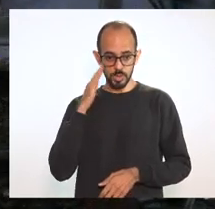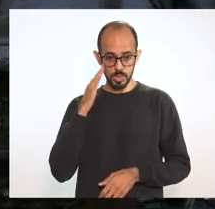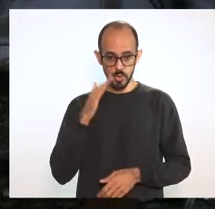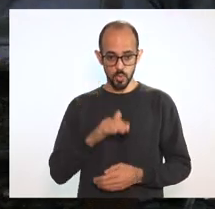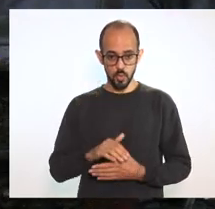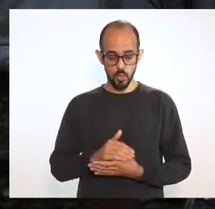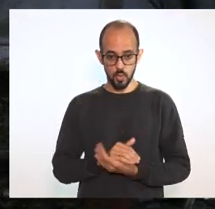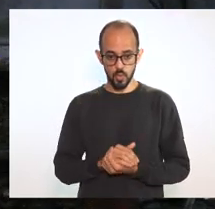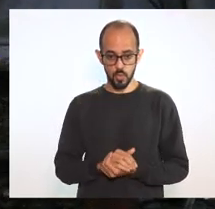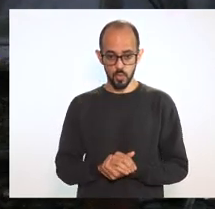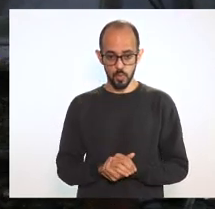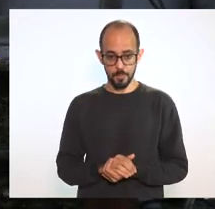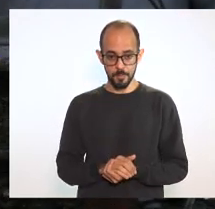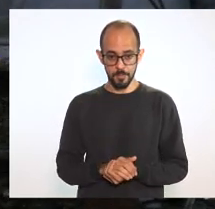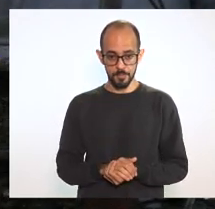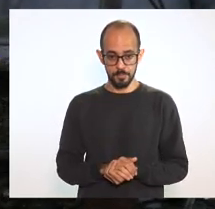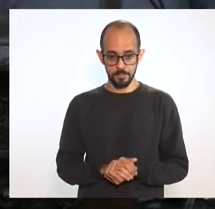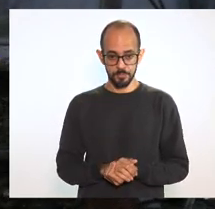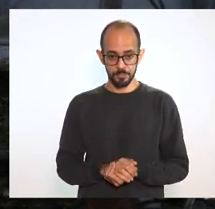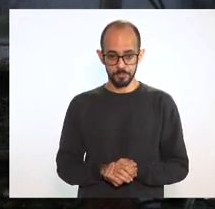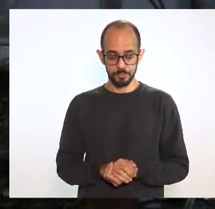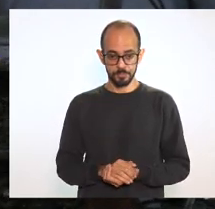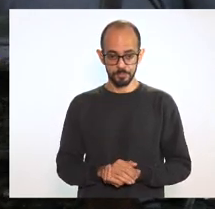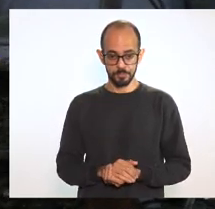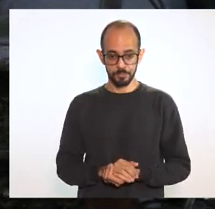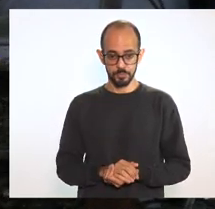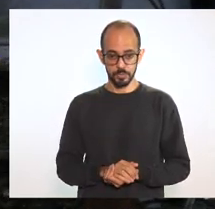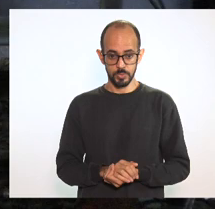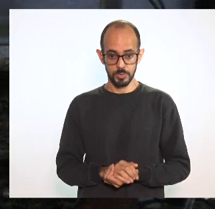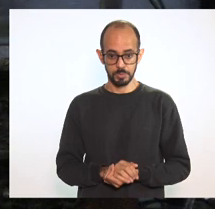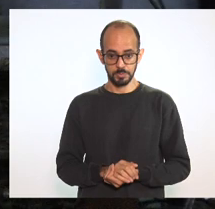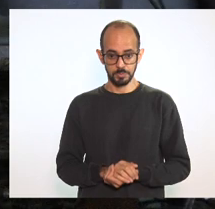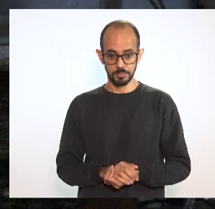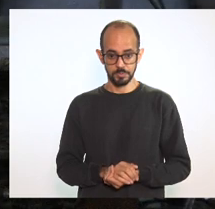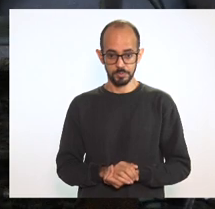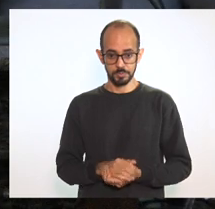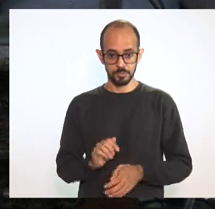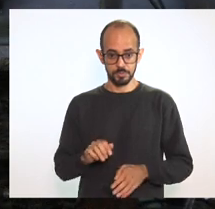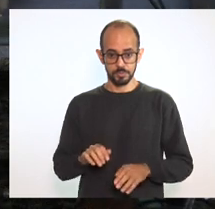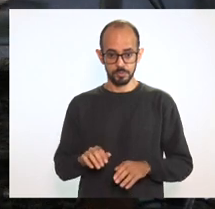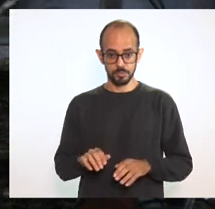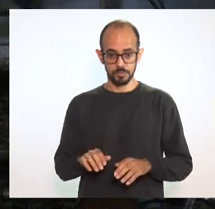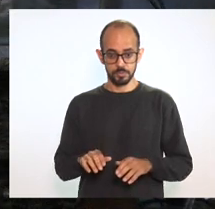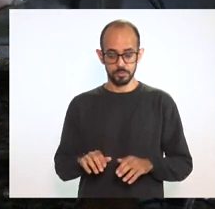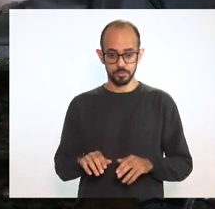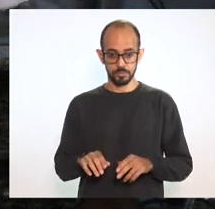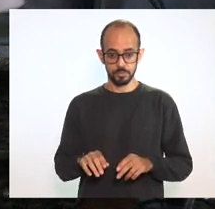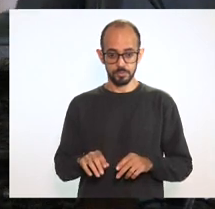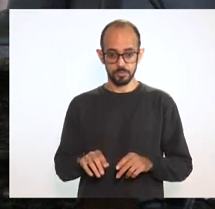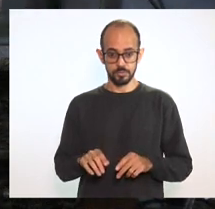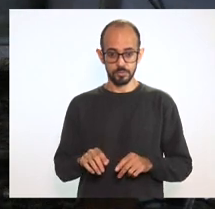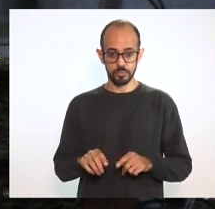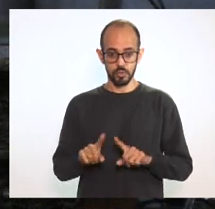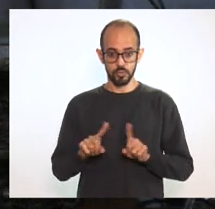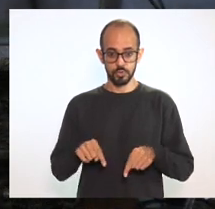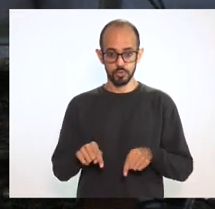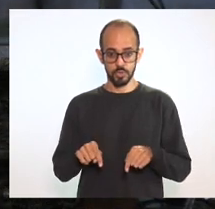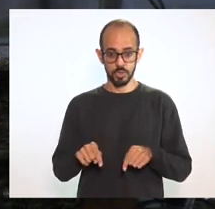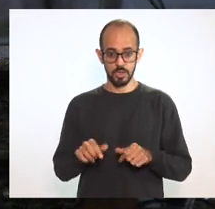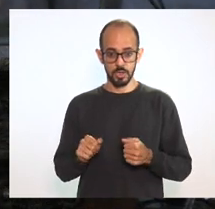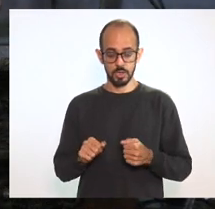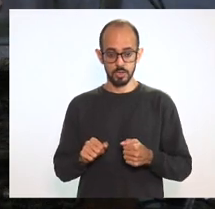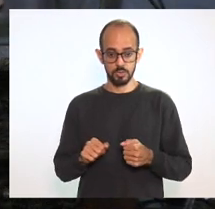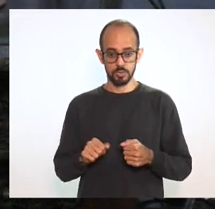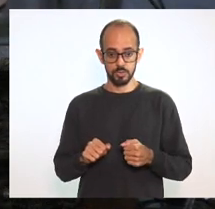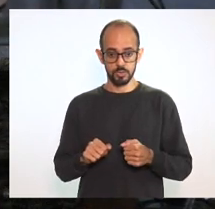Se ele acatar a proposta... O projeto quer que o... Mas tem mais uma coisa, que o servidor seja dono, não concessionário. Mas tem